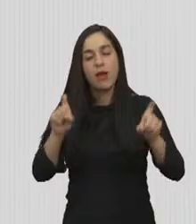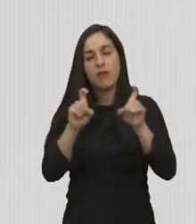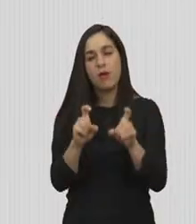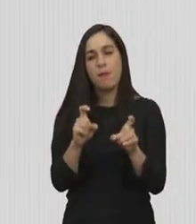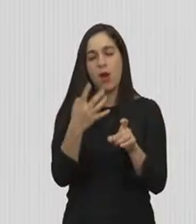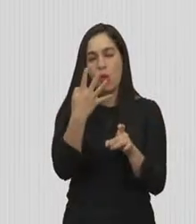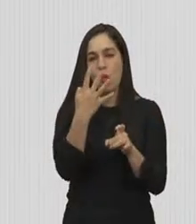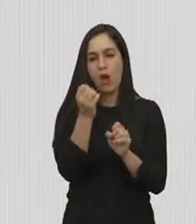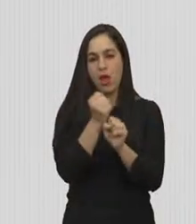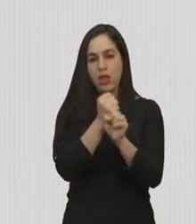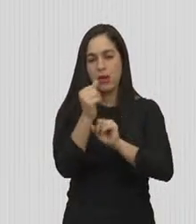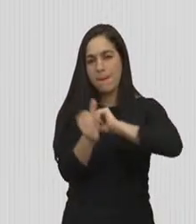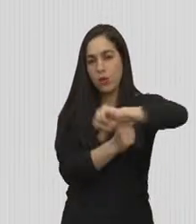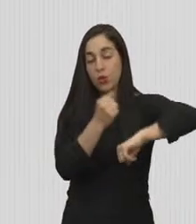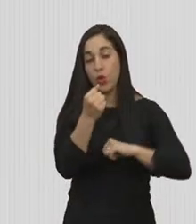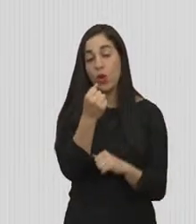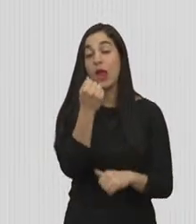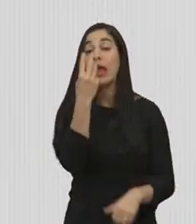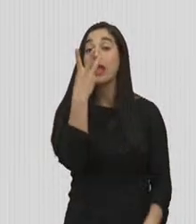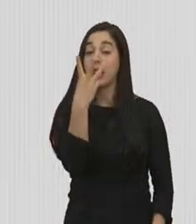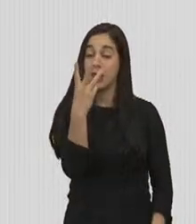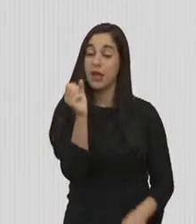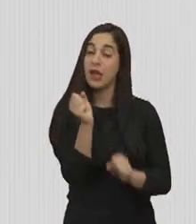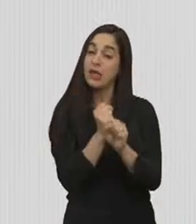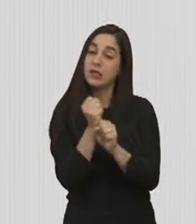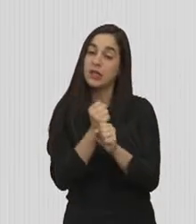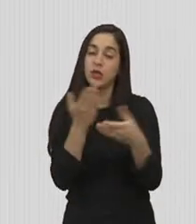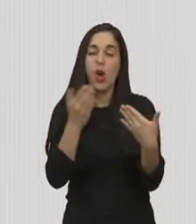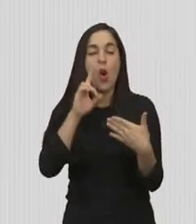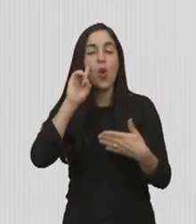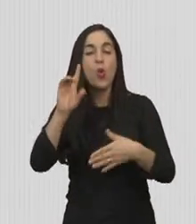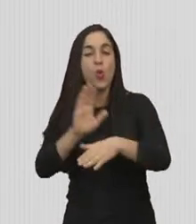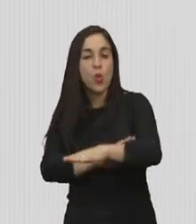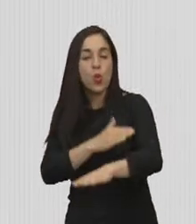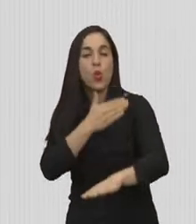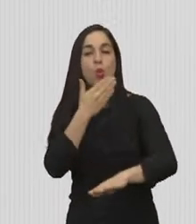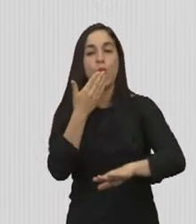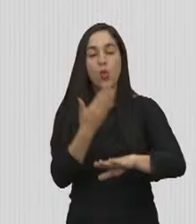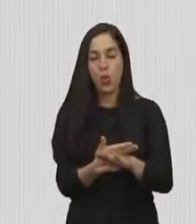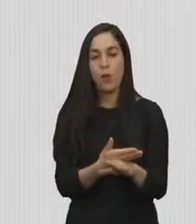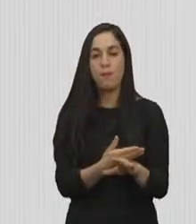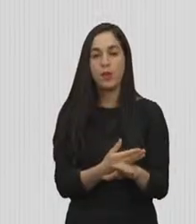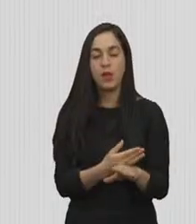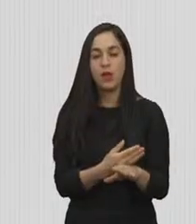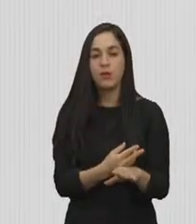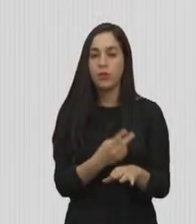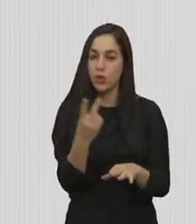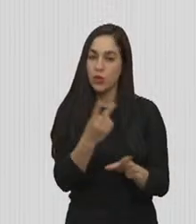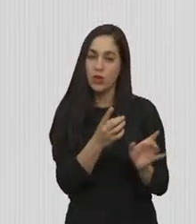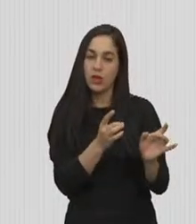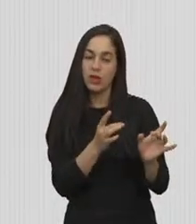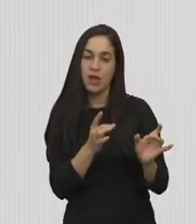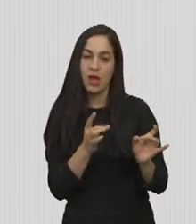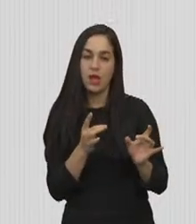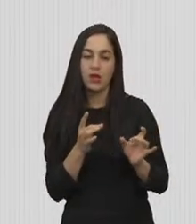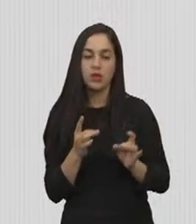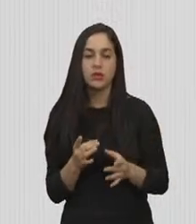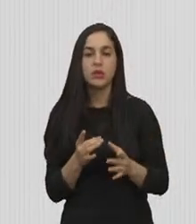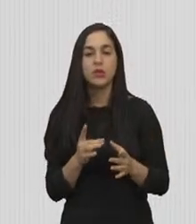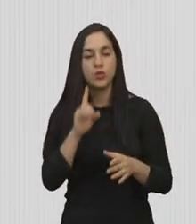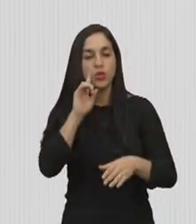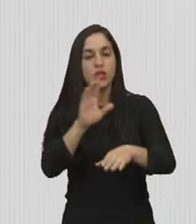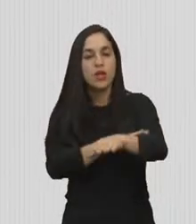3 anos em integral. Ok? Então, nossos 2 técnicos integrados ao ensino médio são de 3 anos